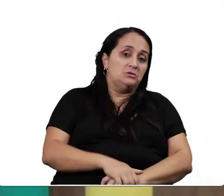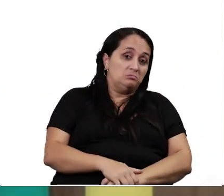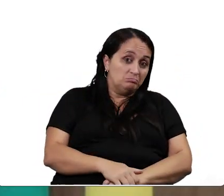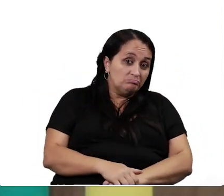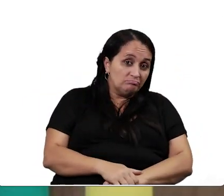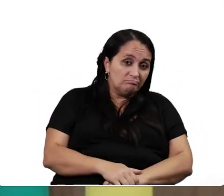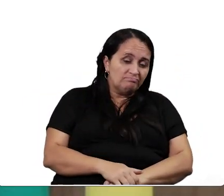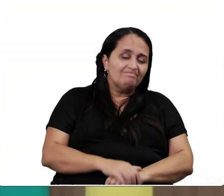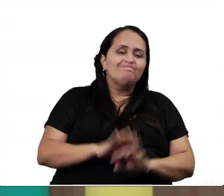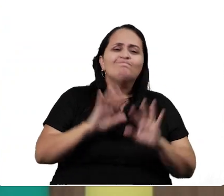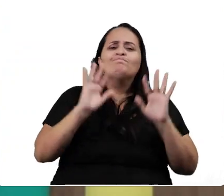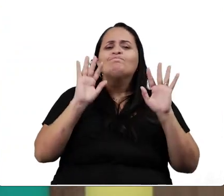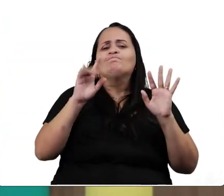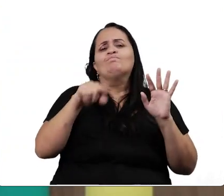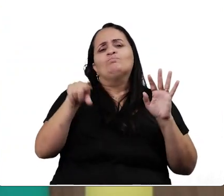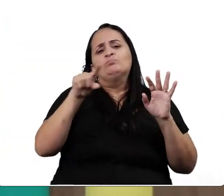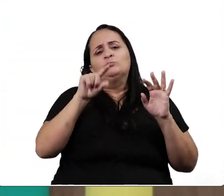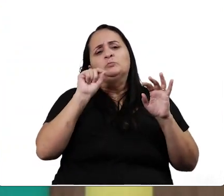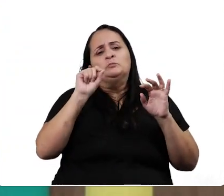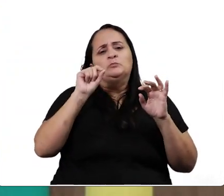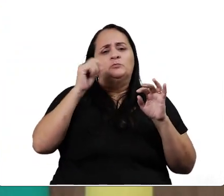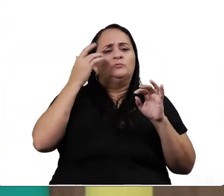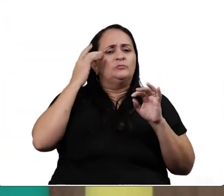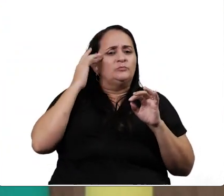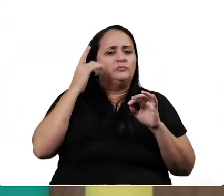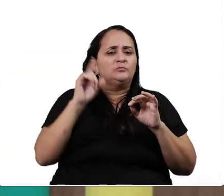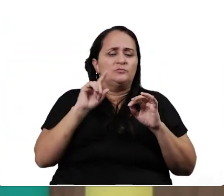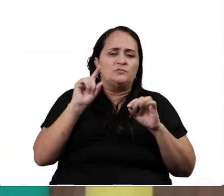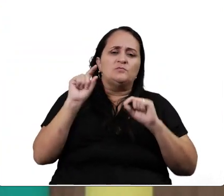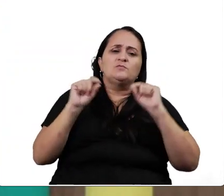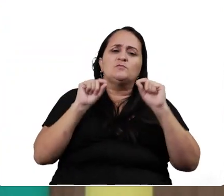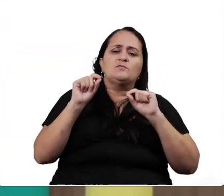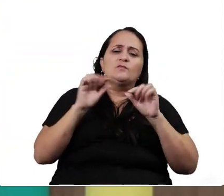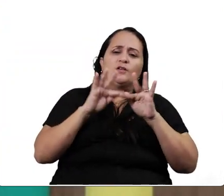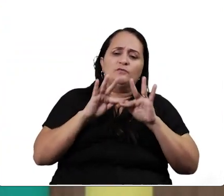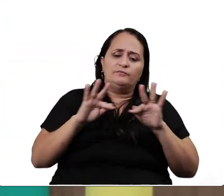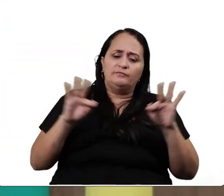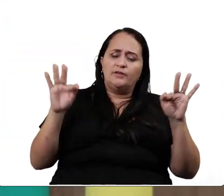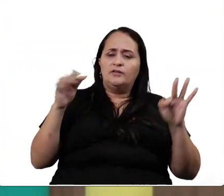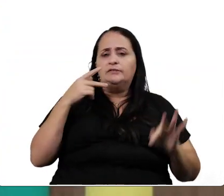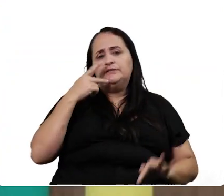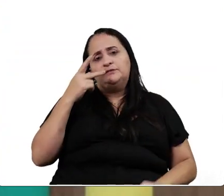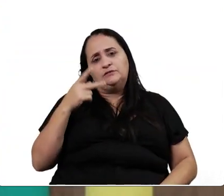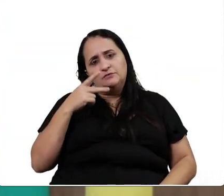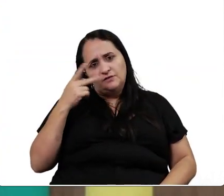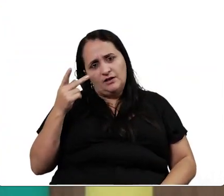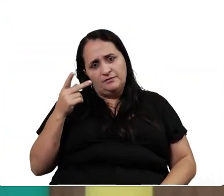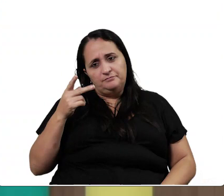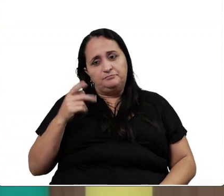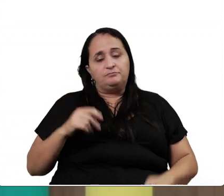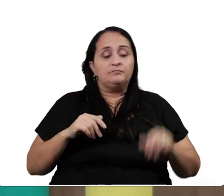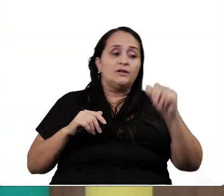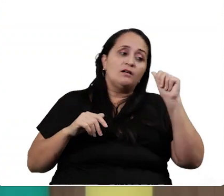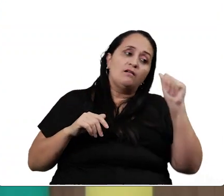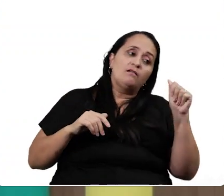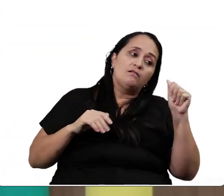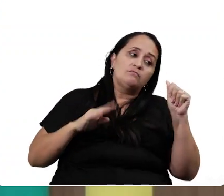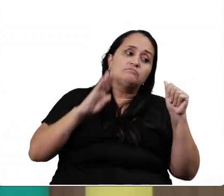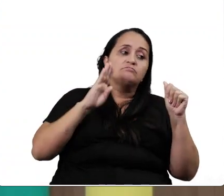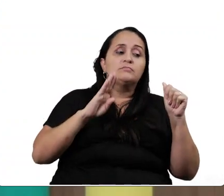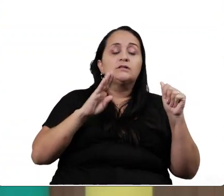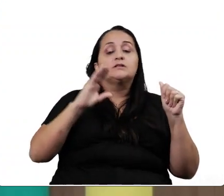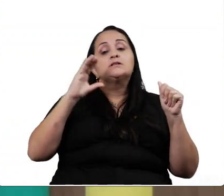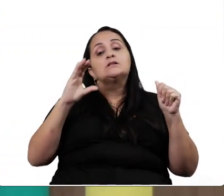a frase quer dizer. Então, pense com carinho e escolha aí, letra A,